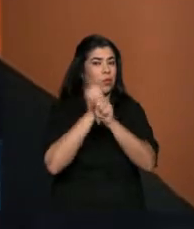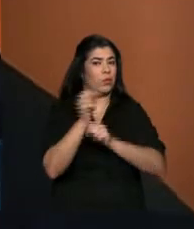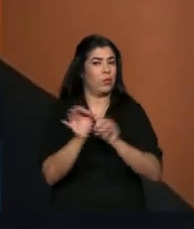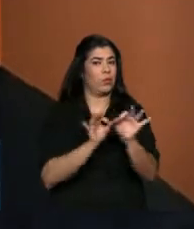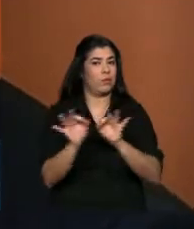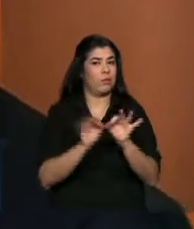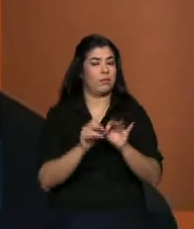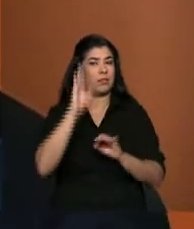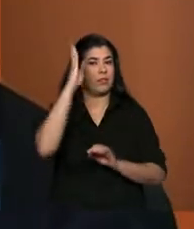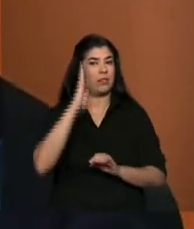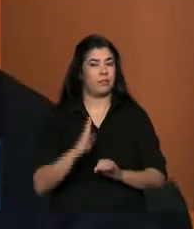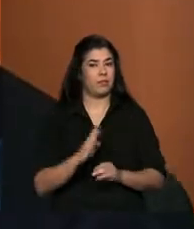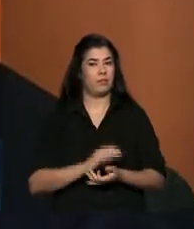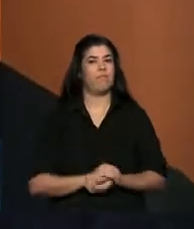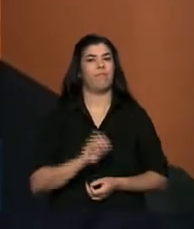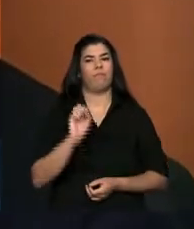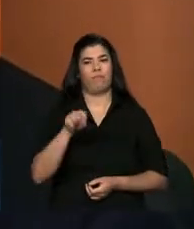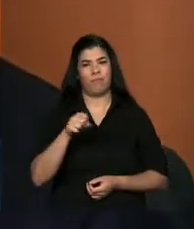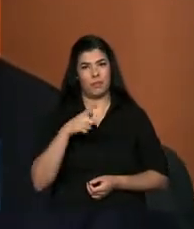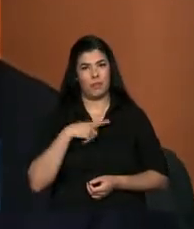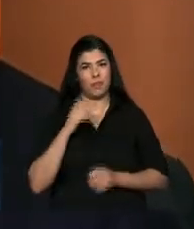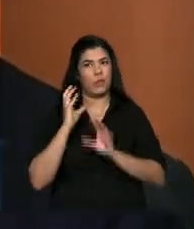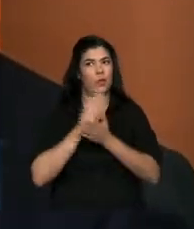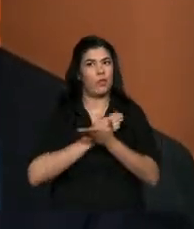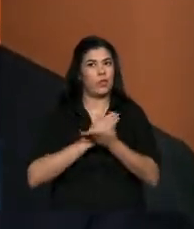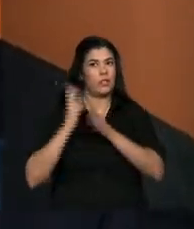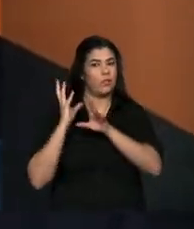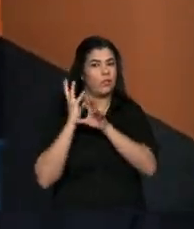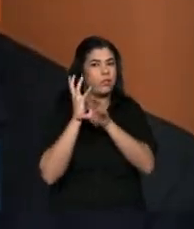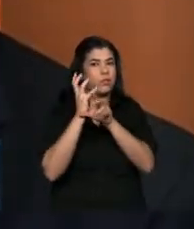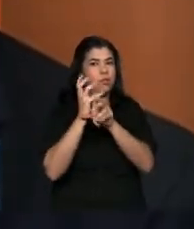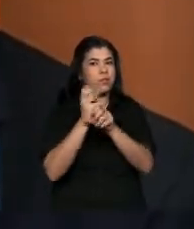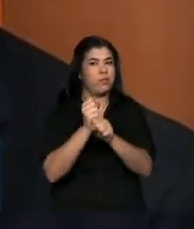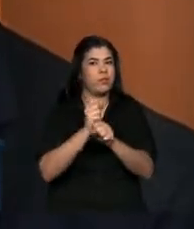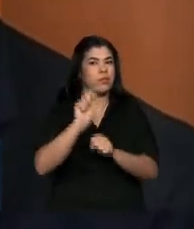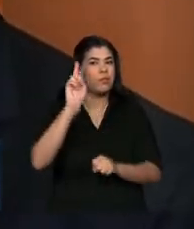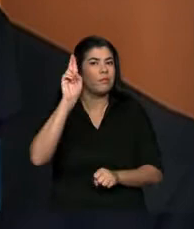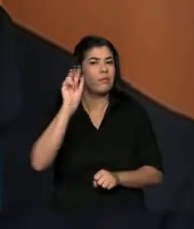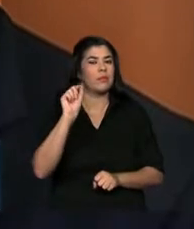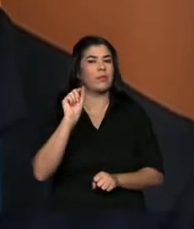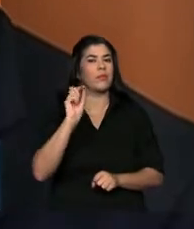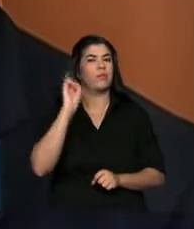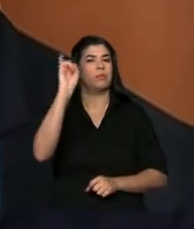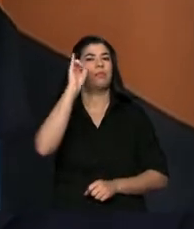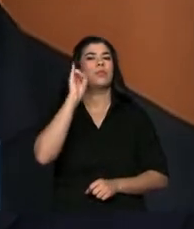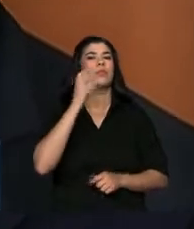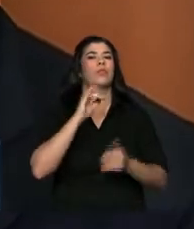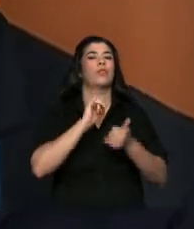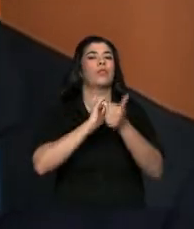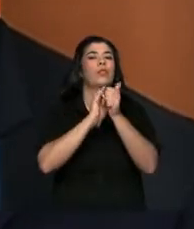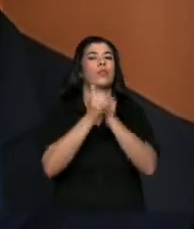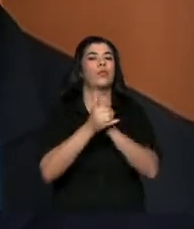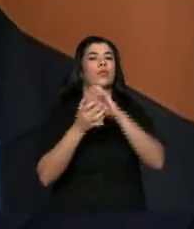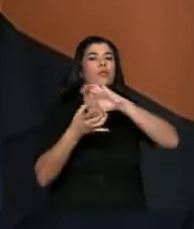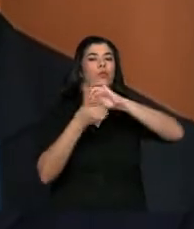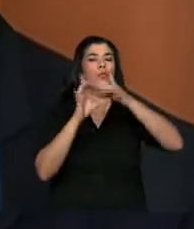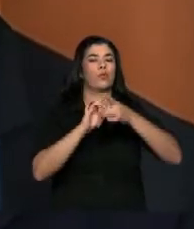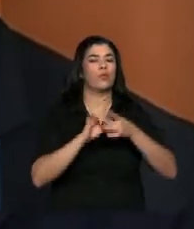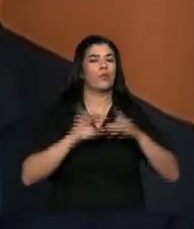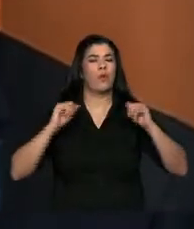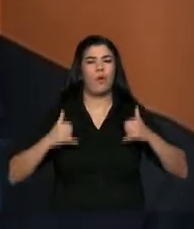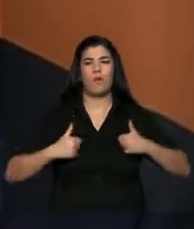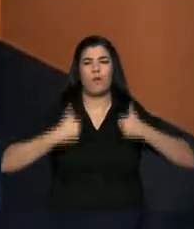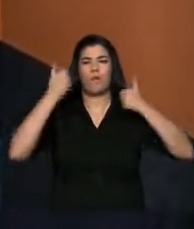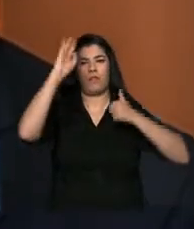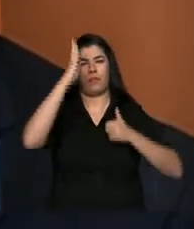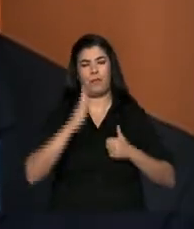do Brasil? Bom dia. Marca a contagem num outro aspecto importante dos Jogos, que é a festa, o envolvimento do Brasil inteiro.